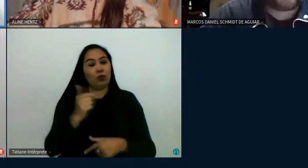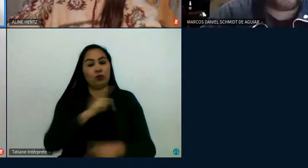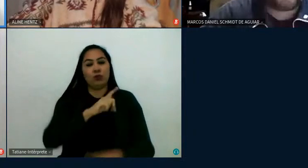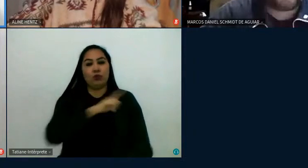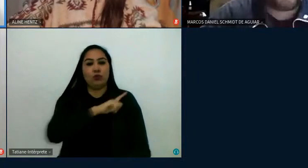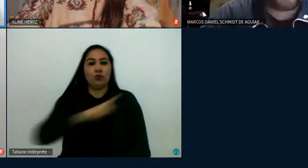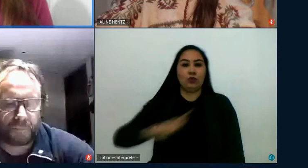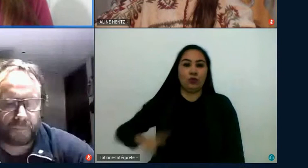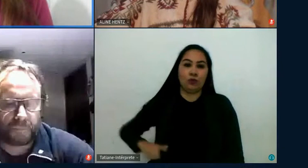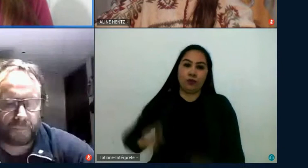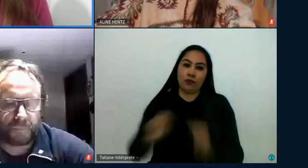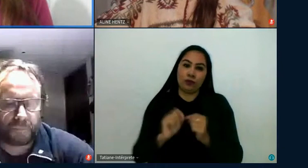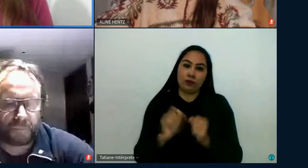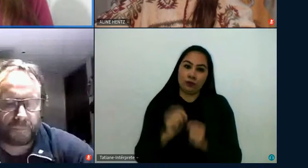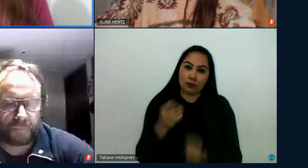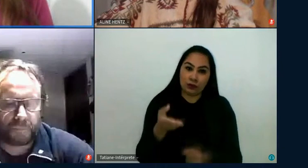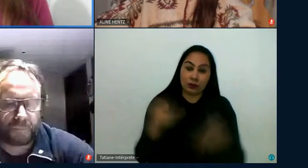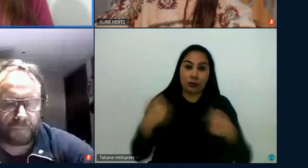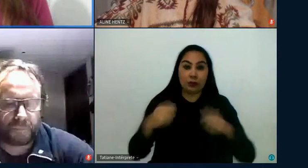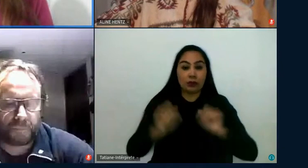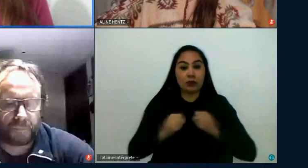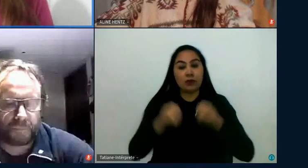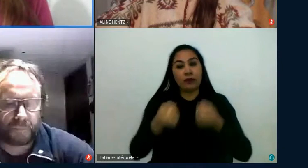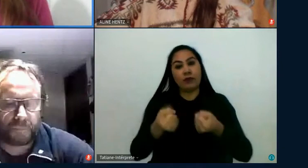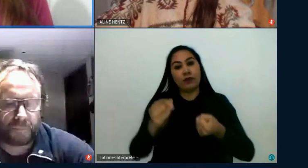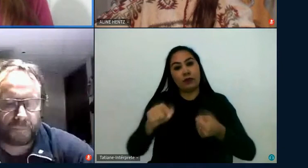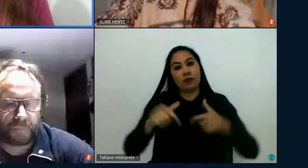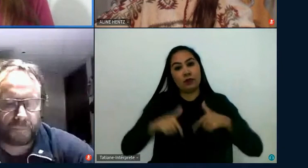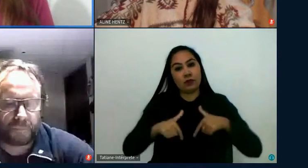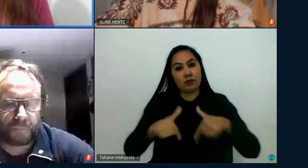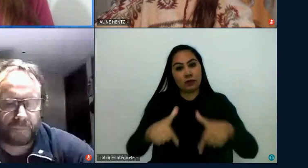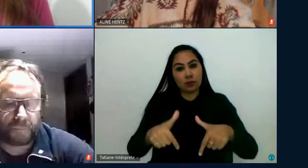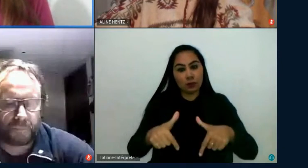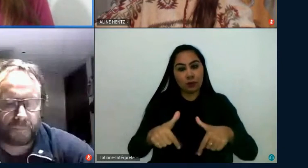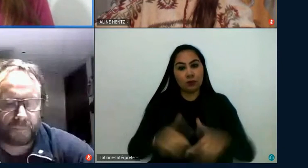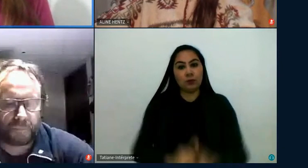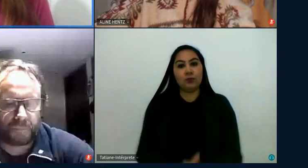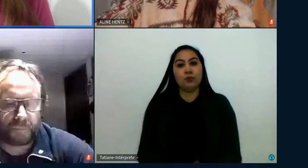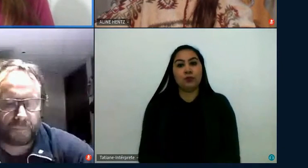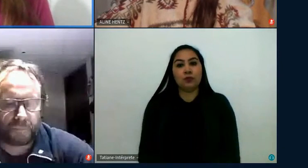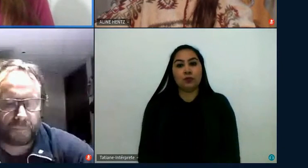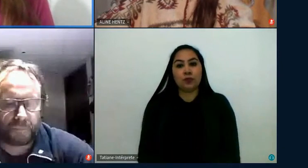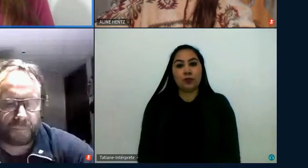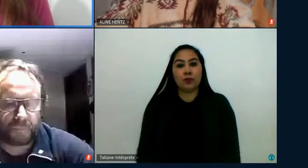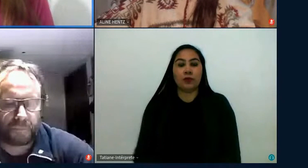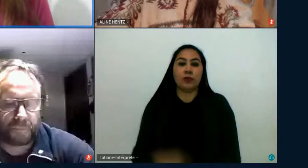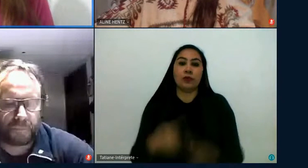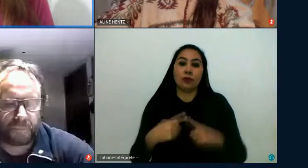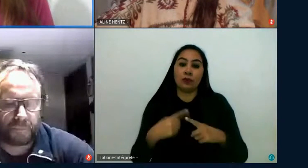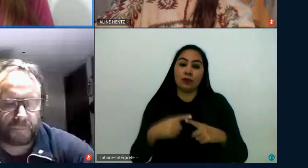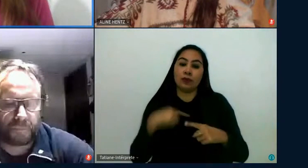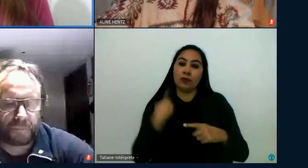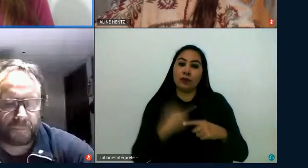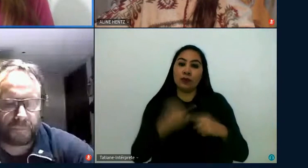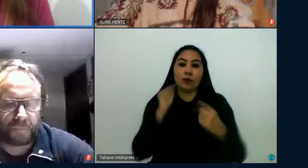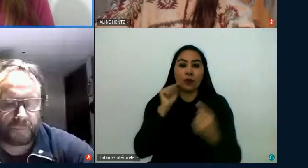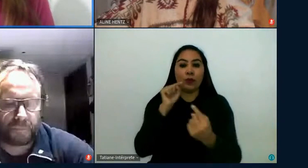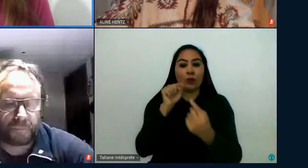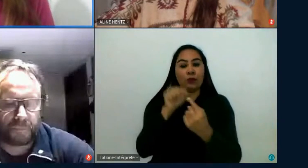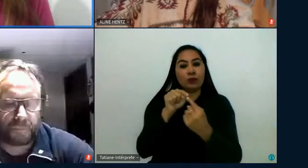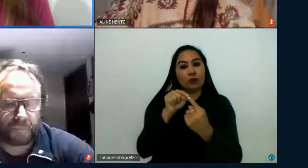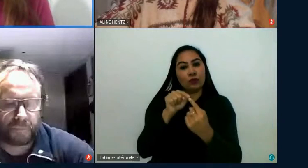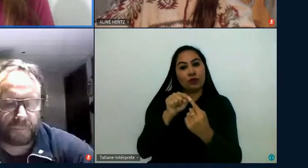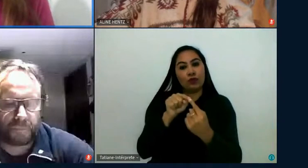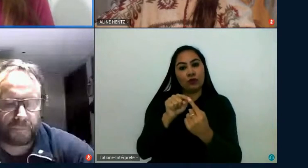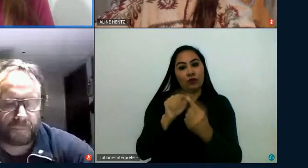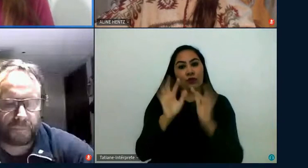precisa reforçar essas ações, em prol da nossa missão maior, da nossa finalidade. A